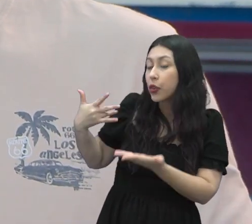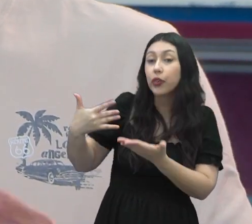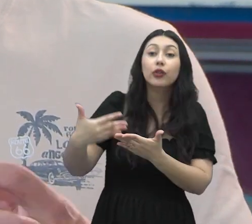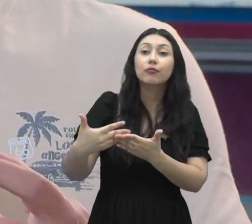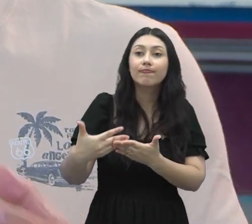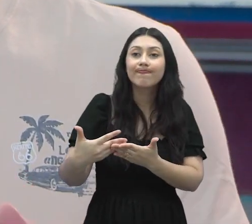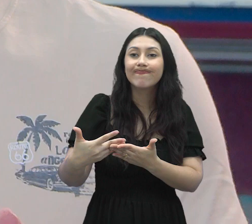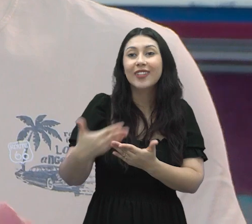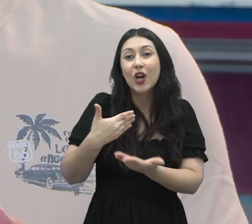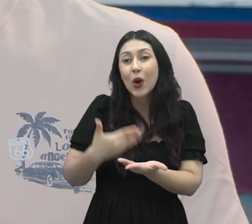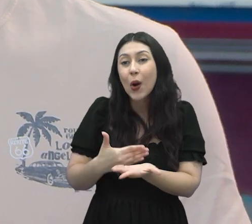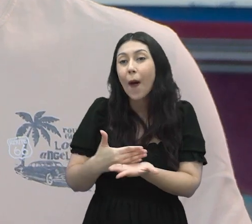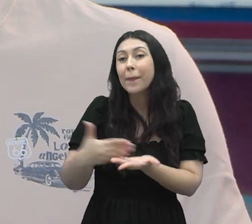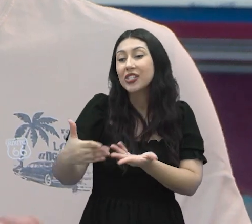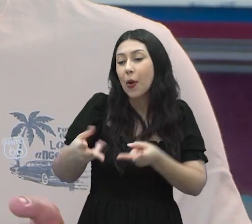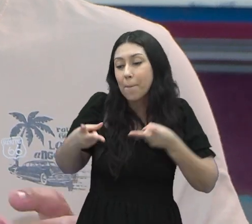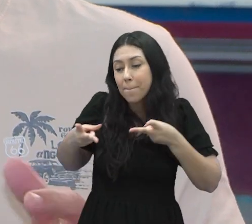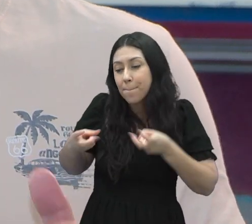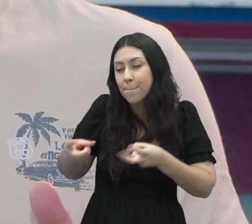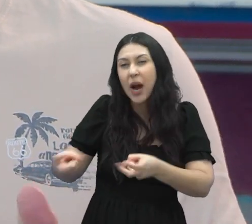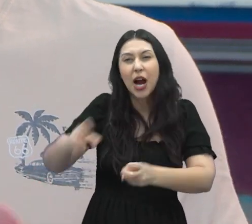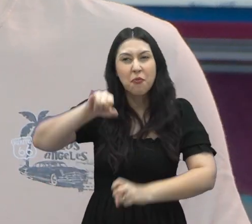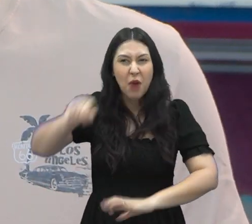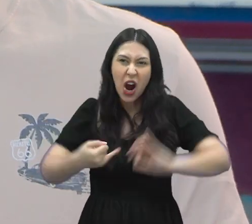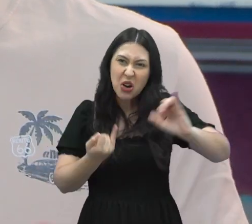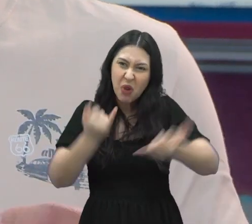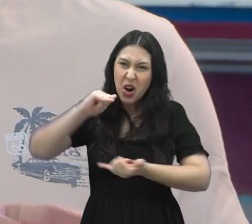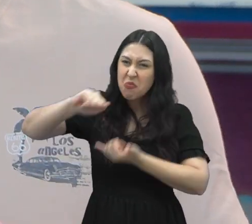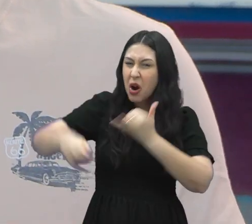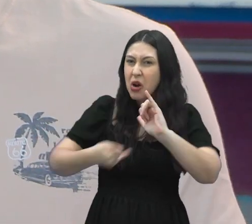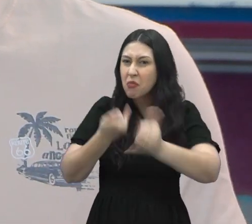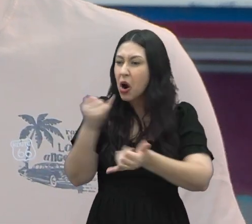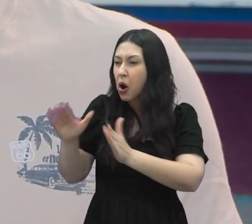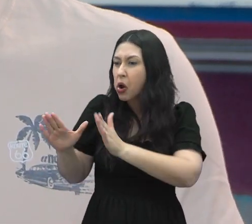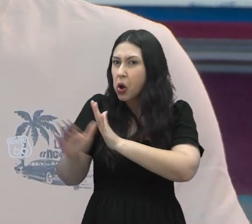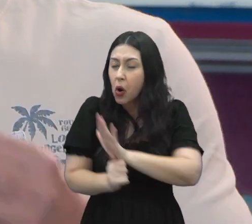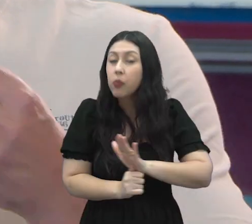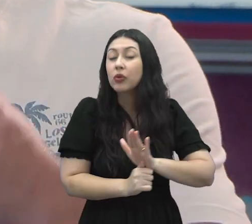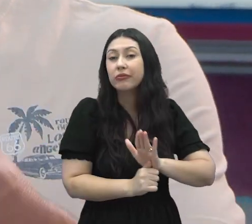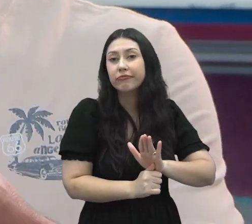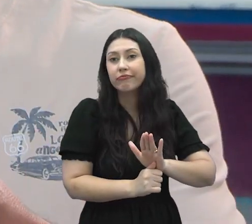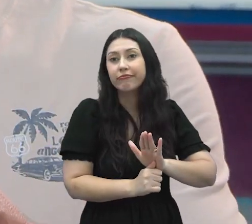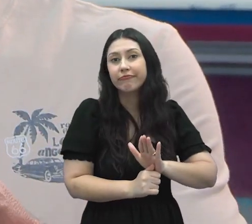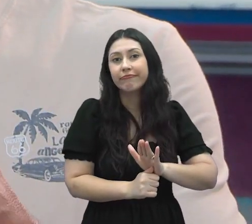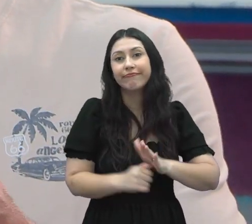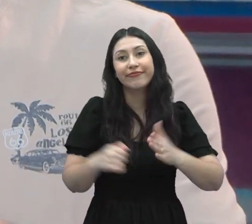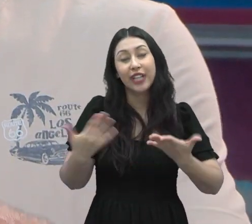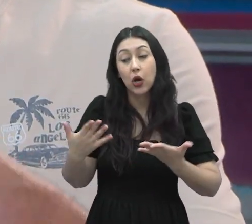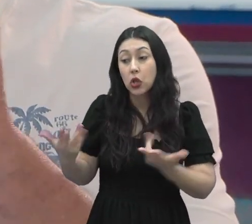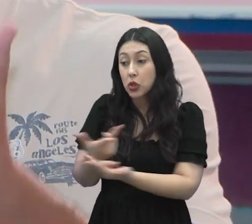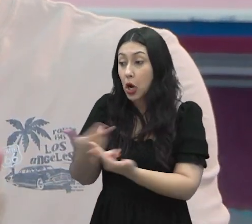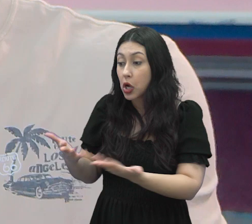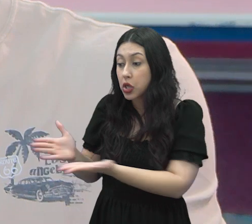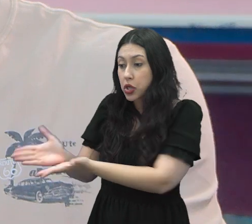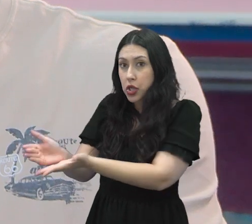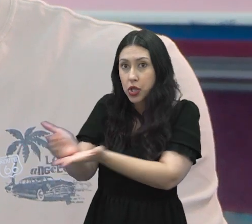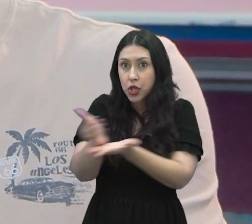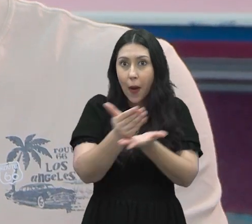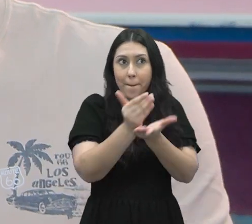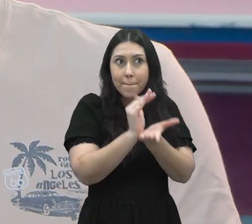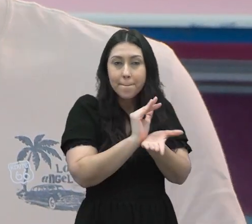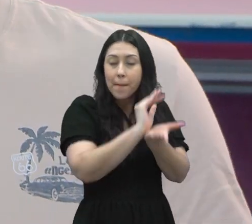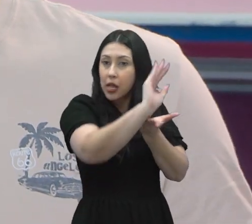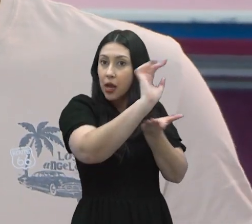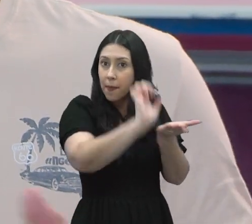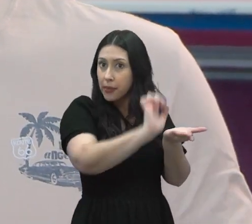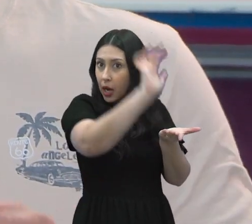de exploração, em que tudo aquilo que era explorado, apropriado da nossa terra, era levado para a Europa,